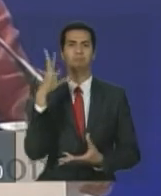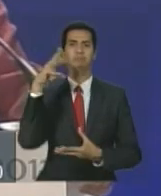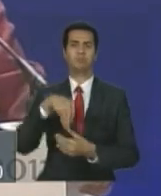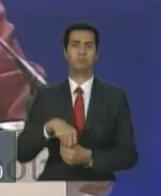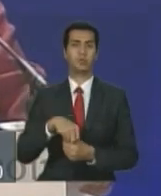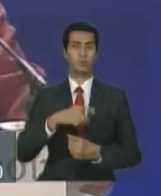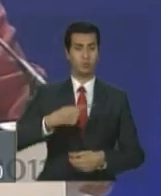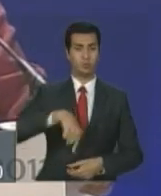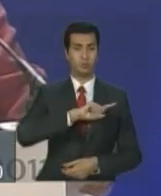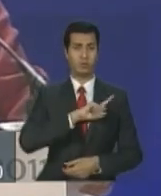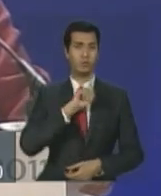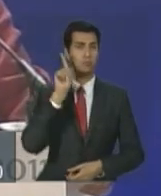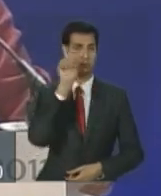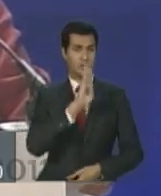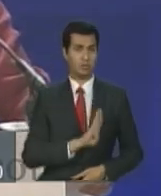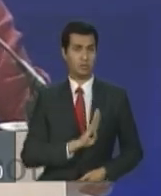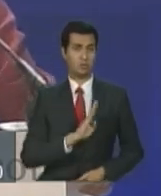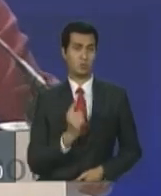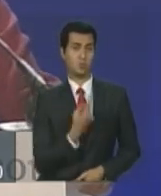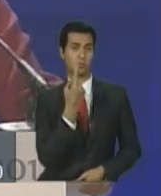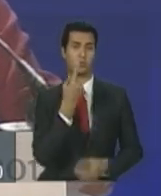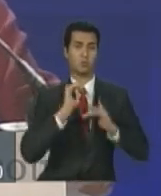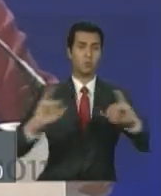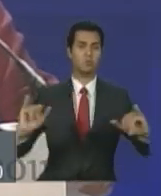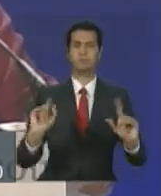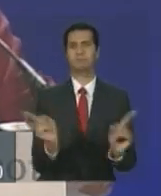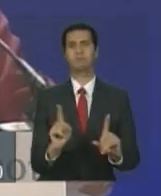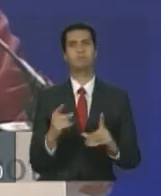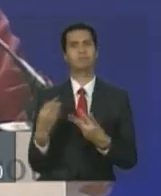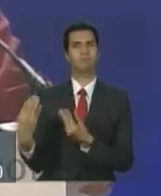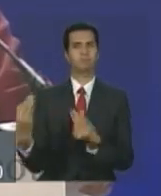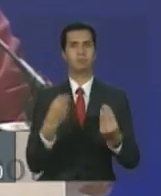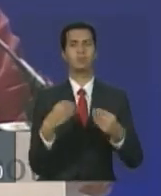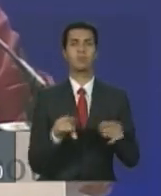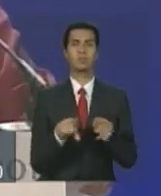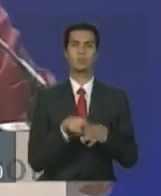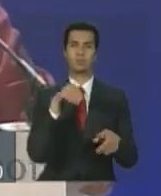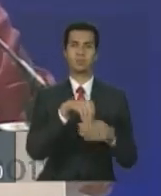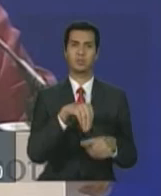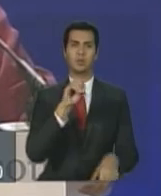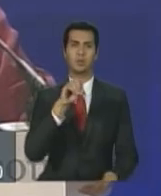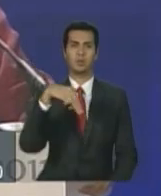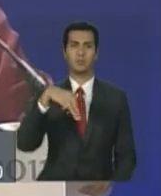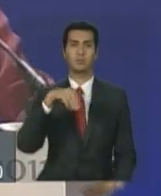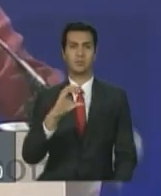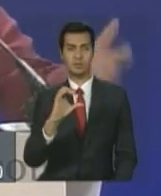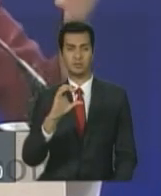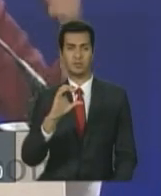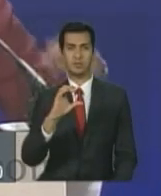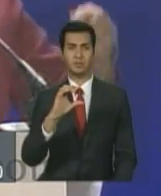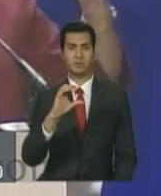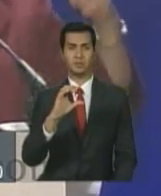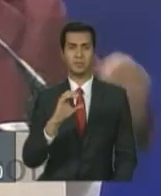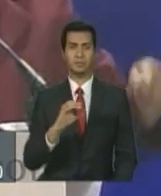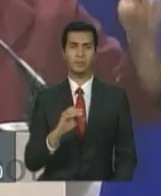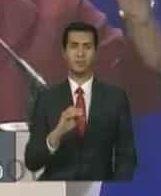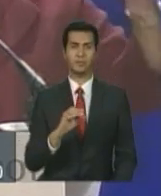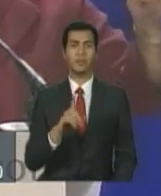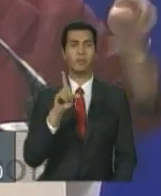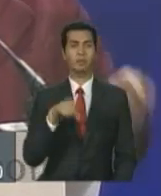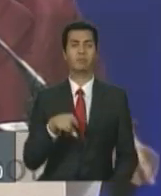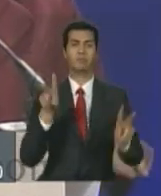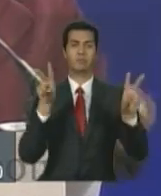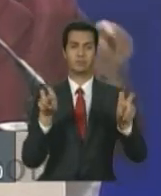somos só nós a falar isso. E, por exemplo, dentro da OMC, na Organização Mundial de Comércio, essa é uma